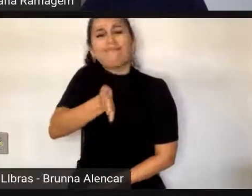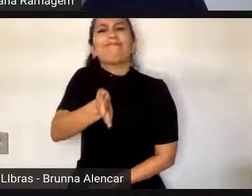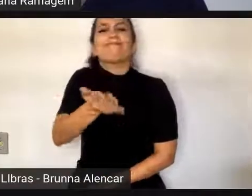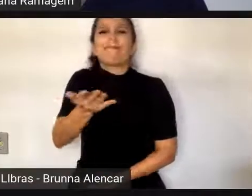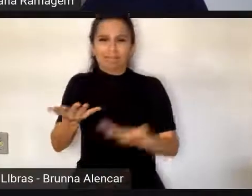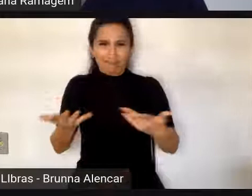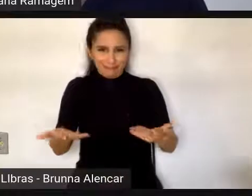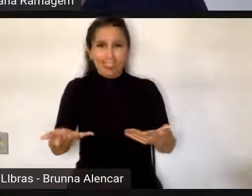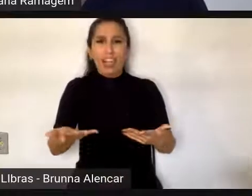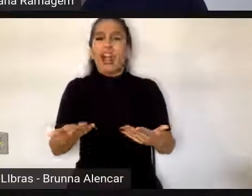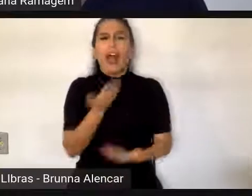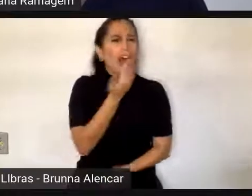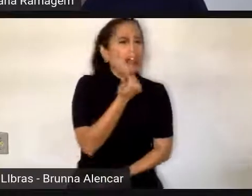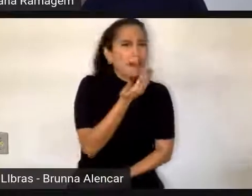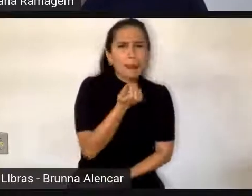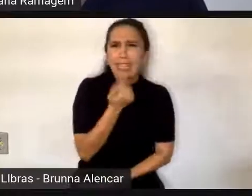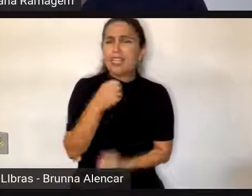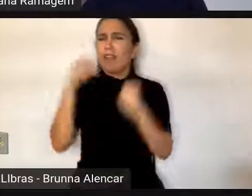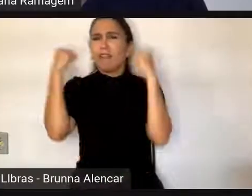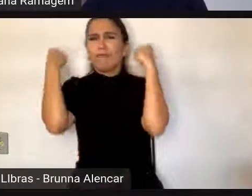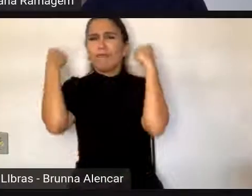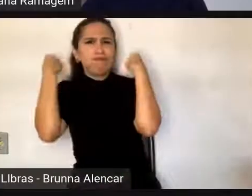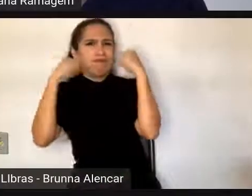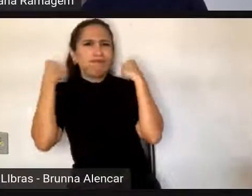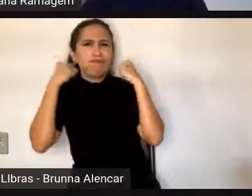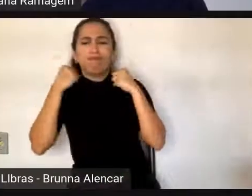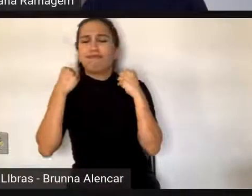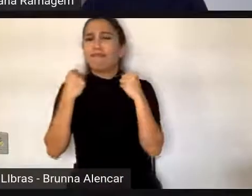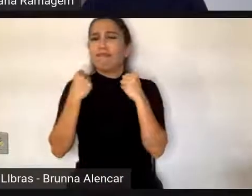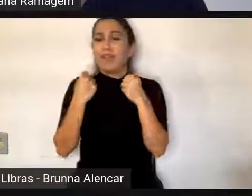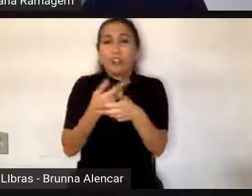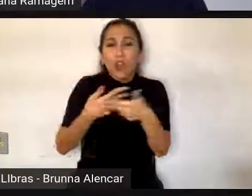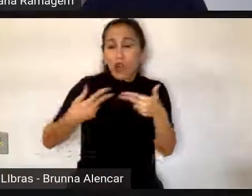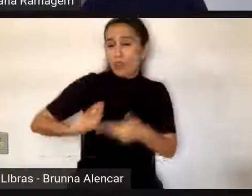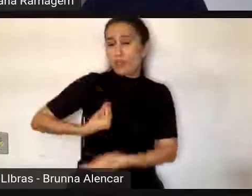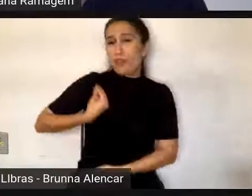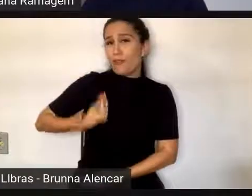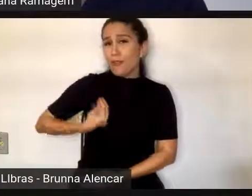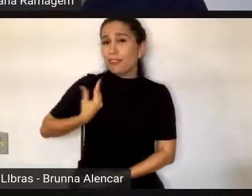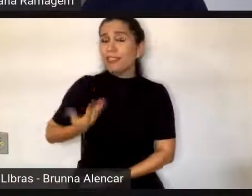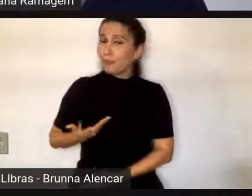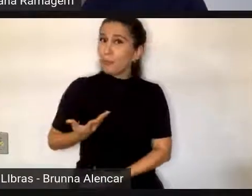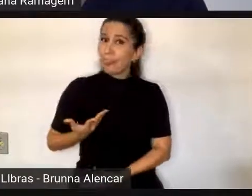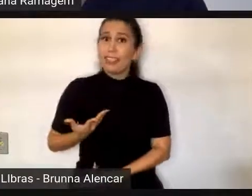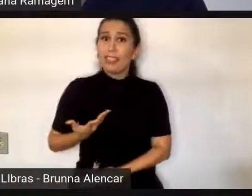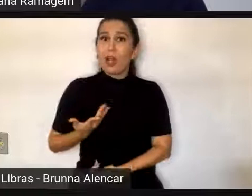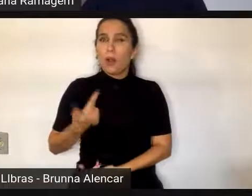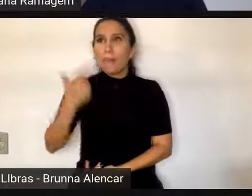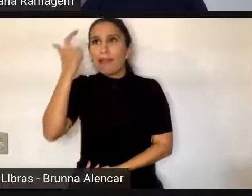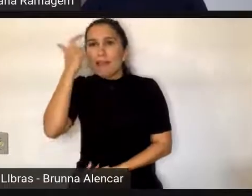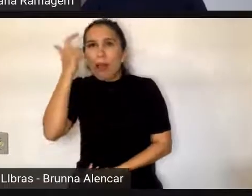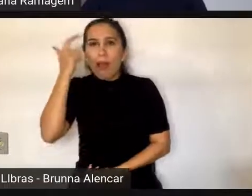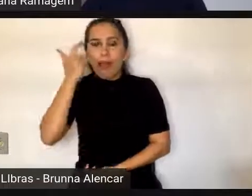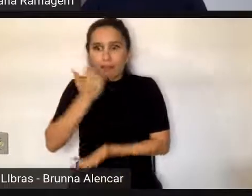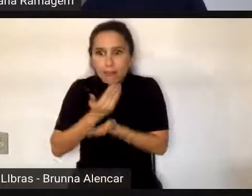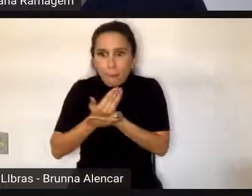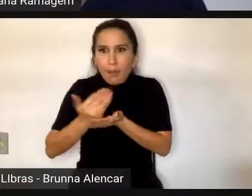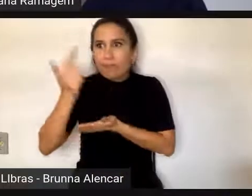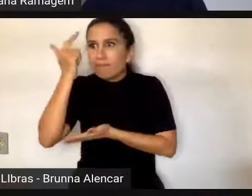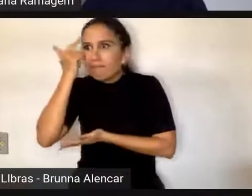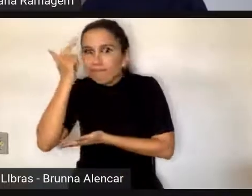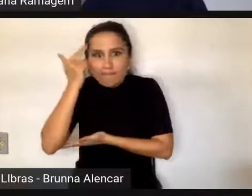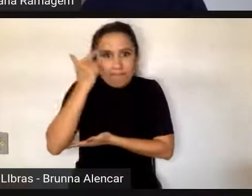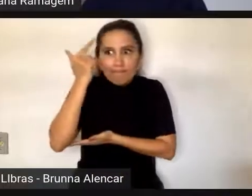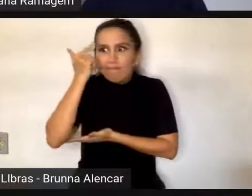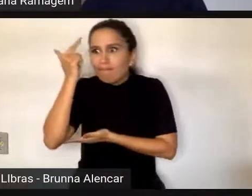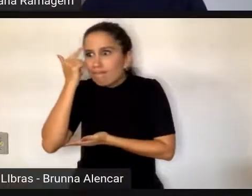para alimentação, para atividade física, né? Se a gente começar a encarar as coisas com essa perspectiva, talvez a gente sofra